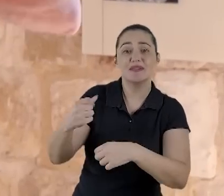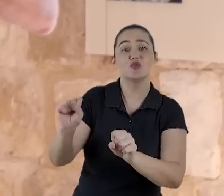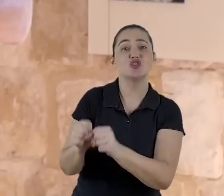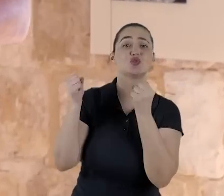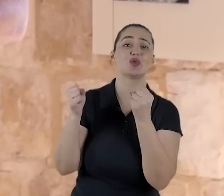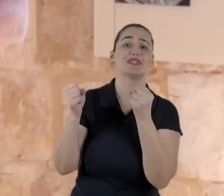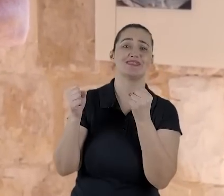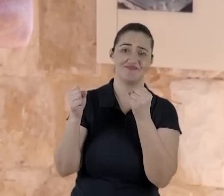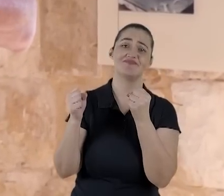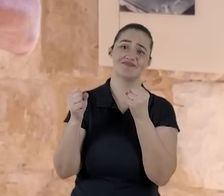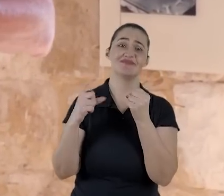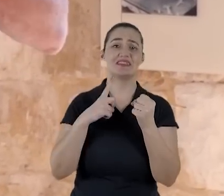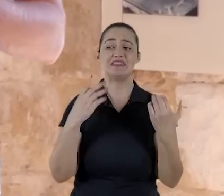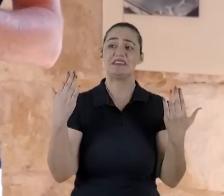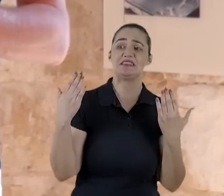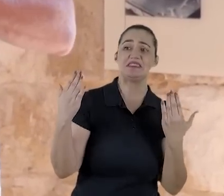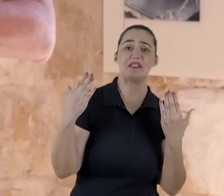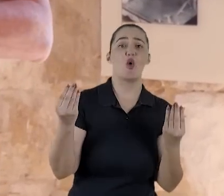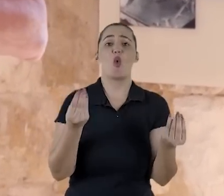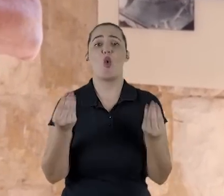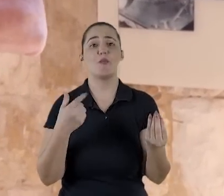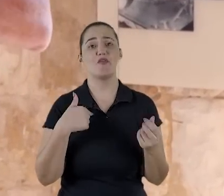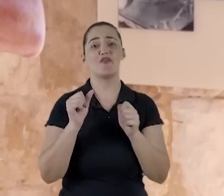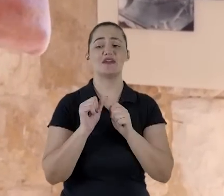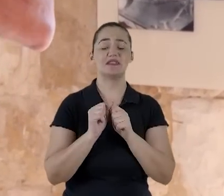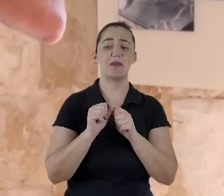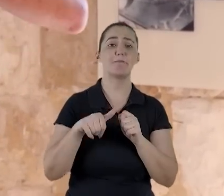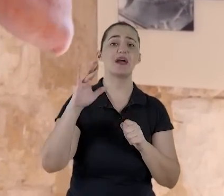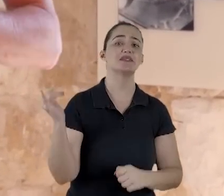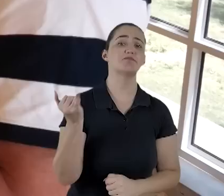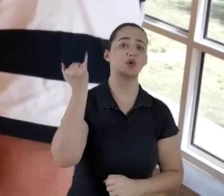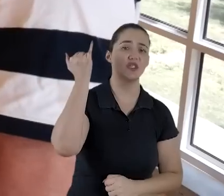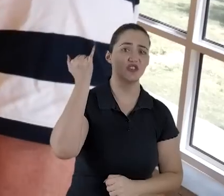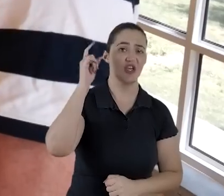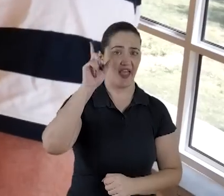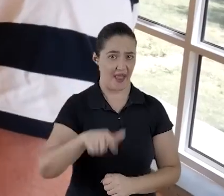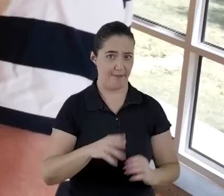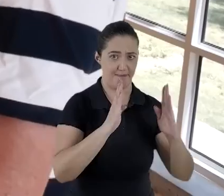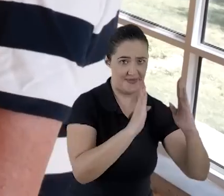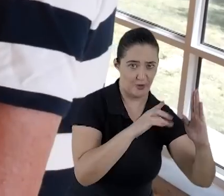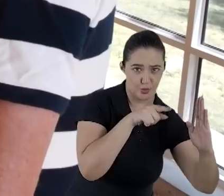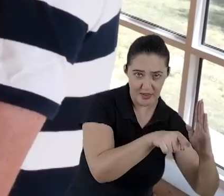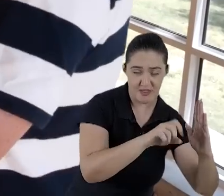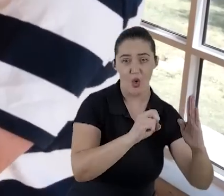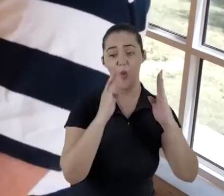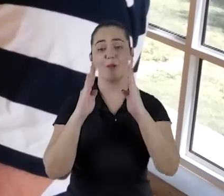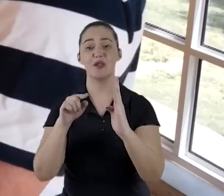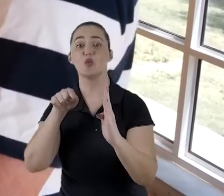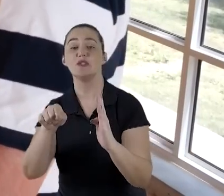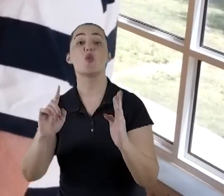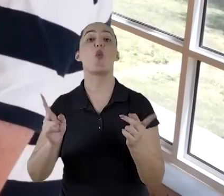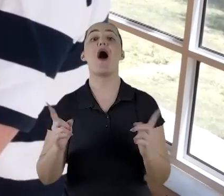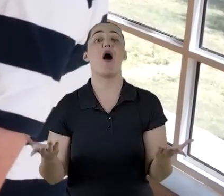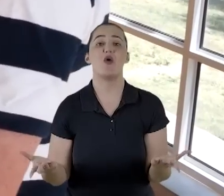achar, você tem que destruir. Às vezes tem esse dilema. Peraí, o que eu vou ressaltar nesse lugar? Período tal, período